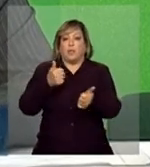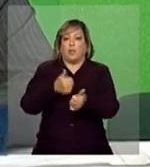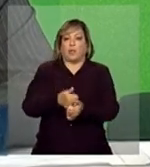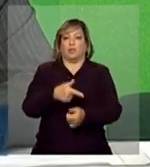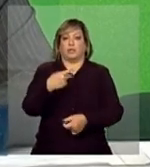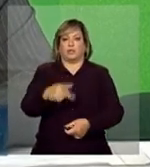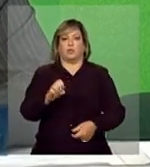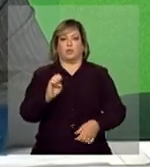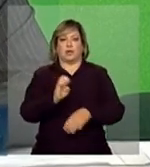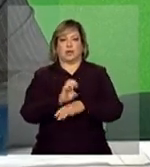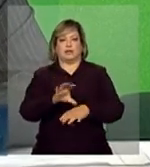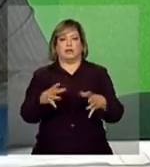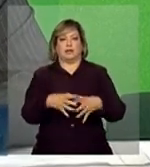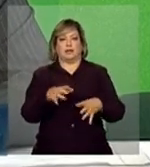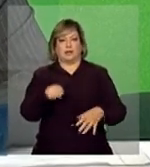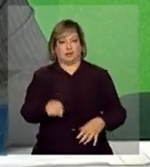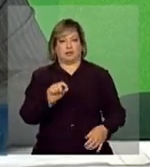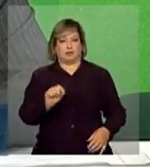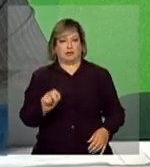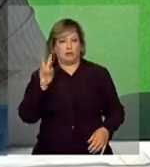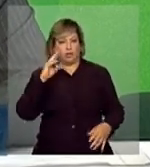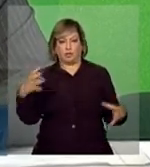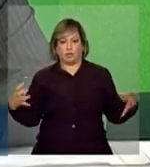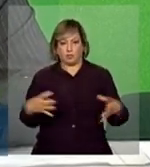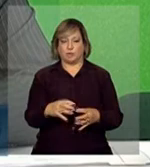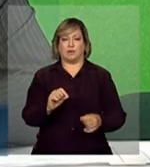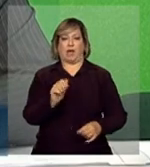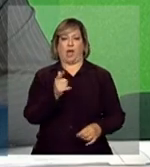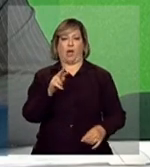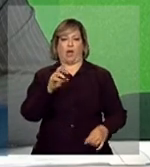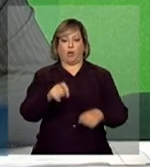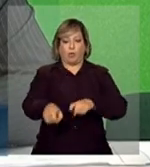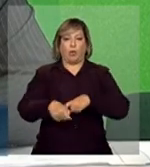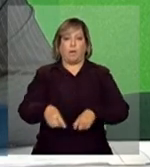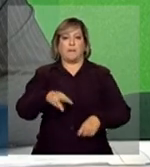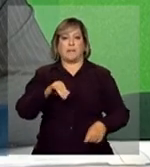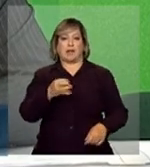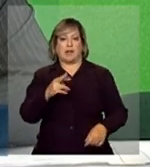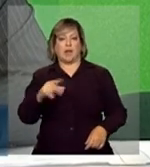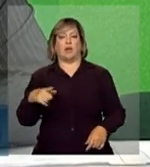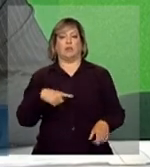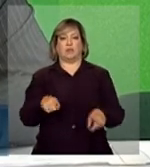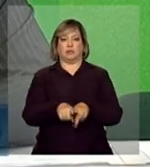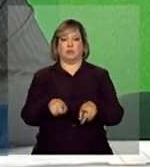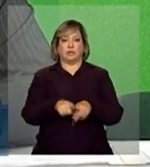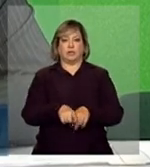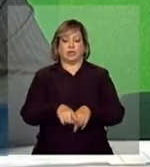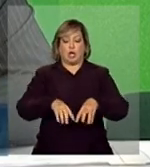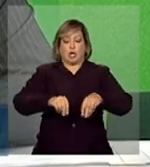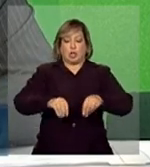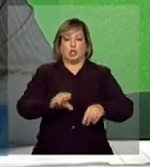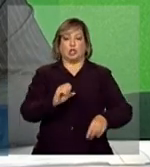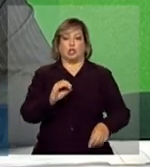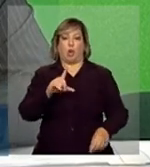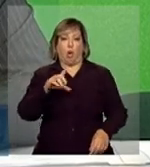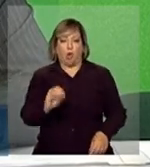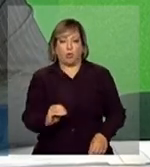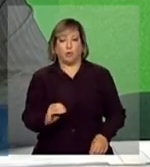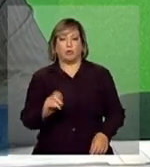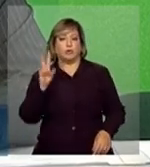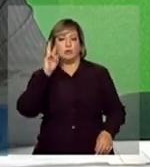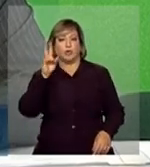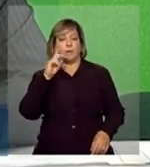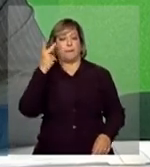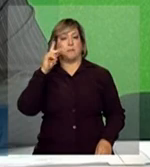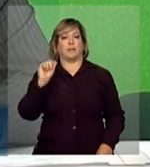Estado, que são os agregados da construção civil, água mineral, corretivos de solo para pequena